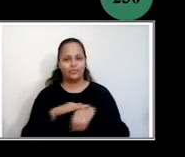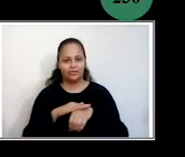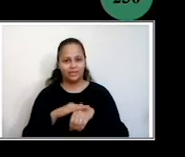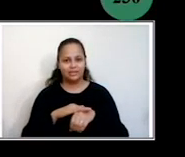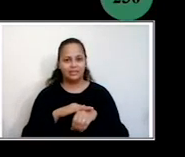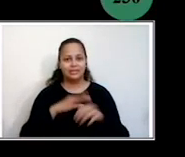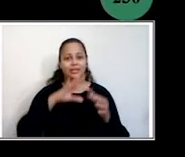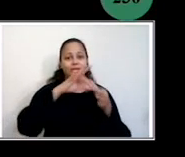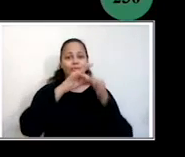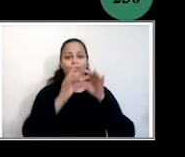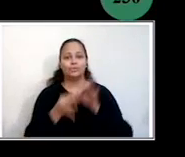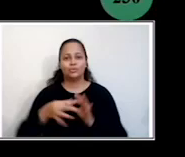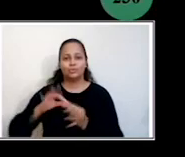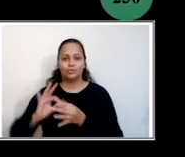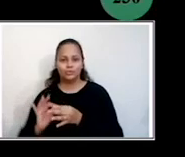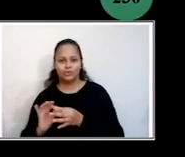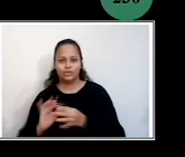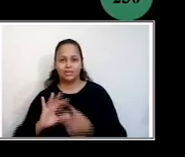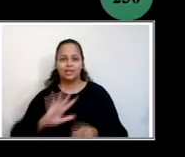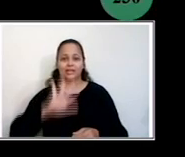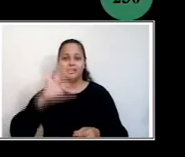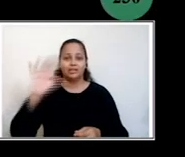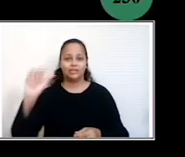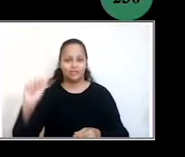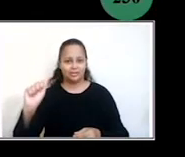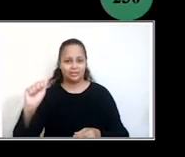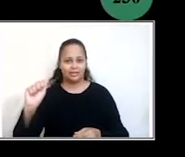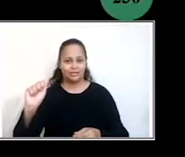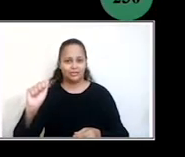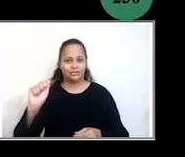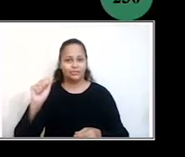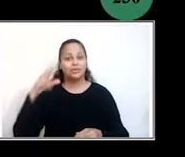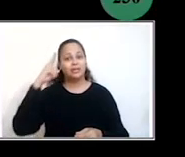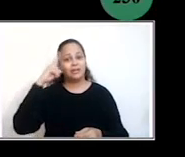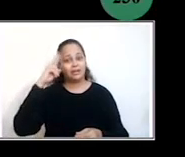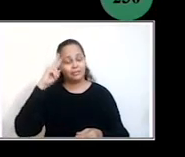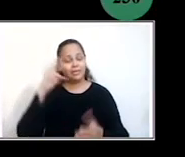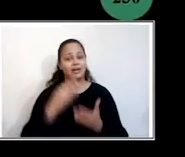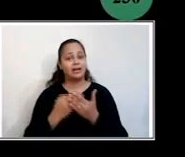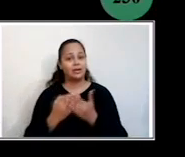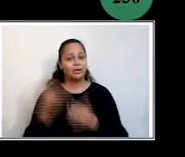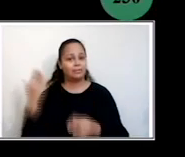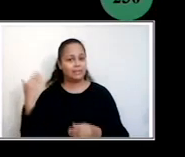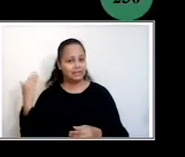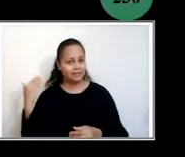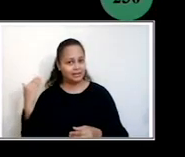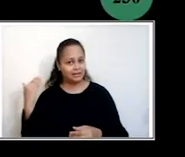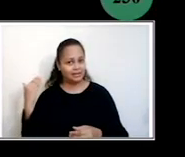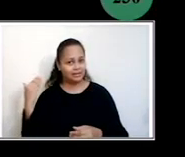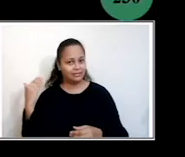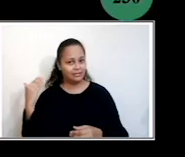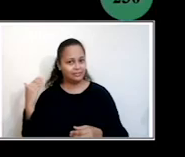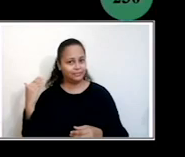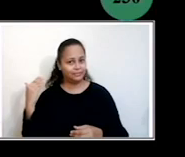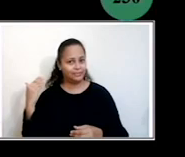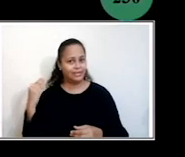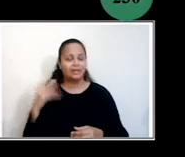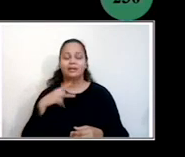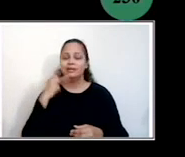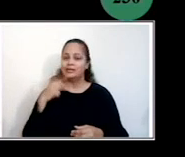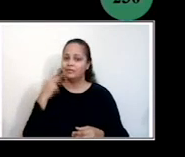aí sobre o continente asiático. Vamos relembrar o que nós aprendemos na aula passada. Na aula passada,